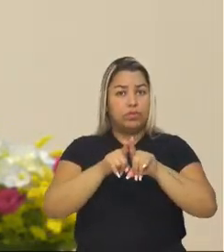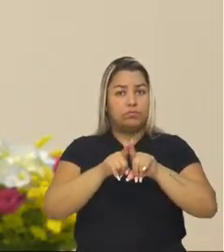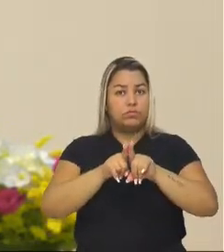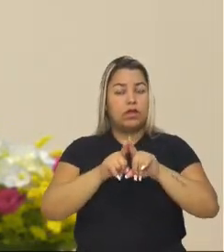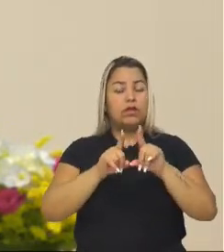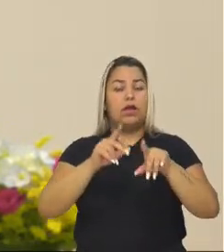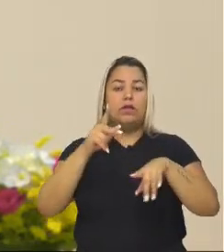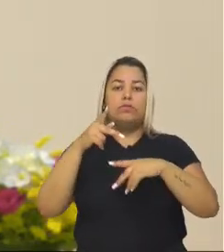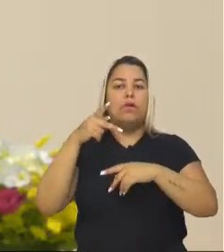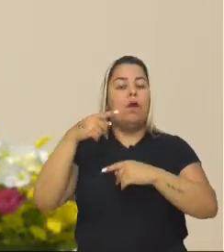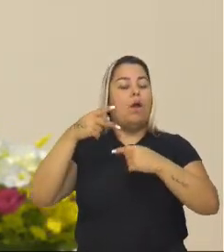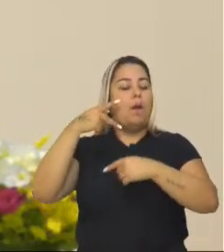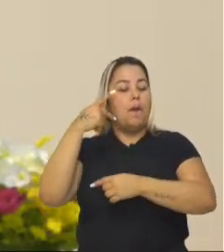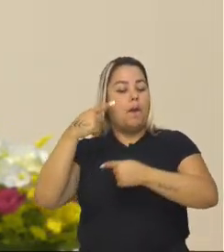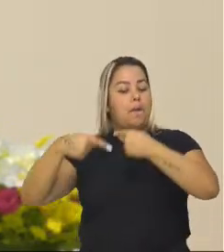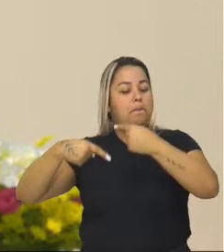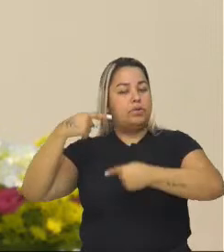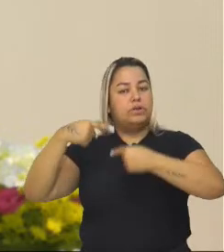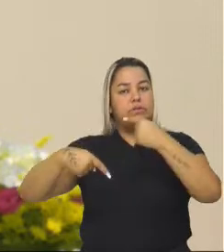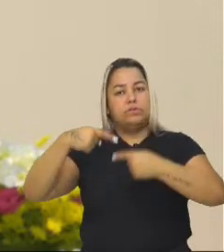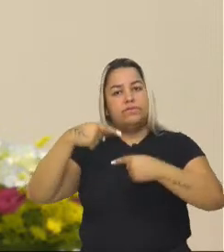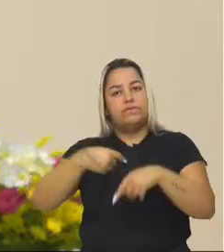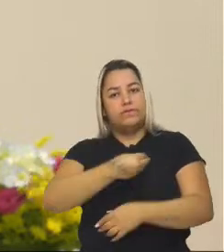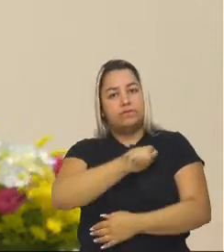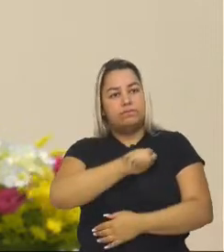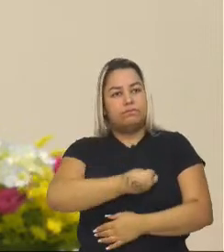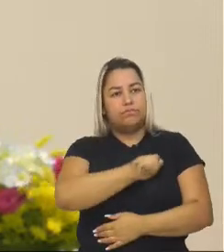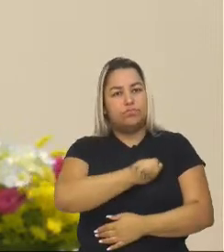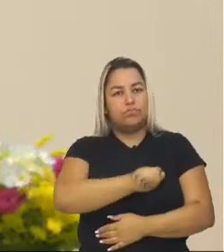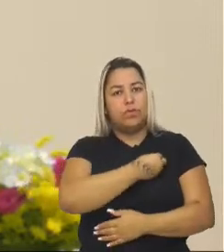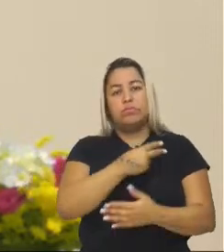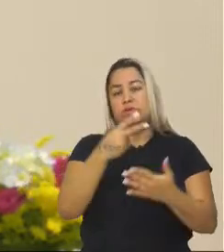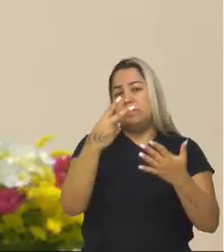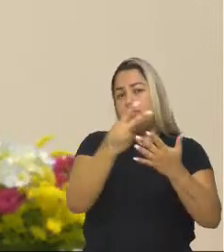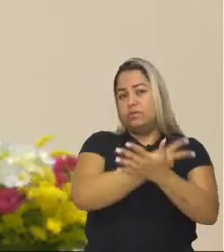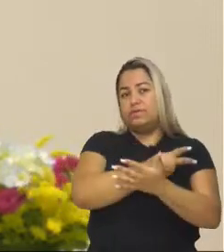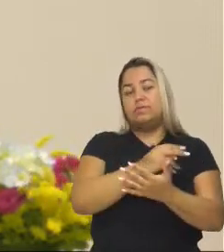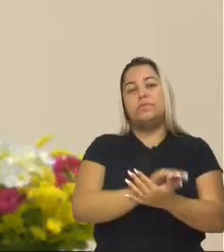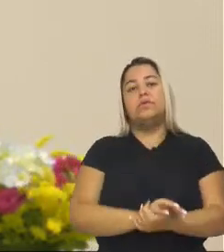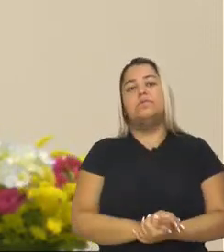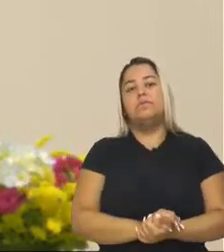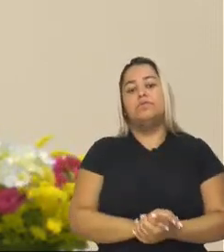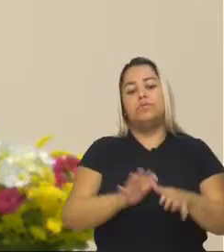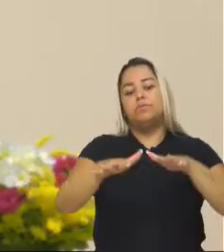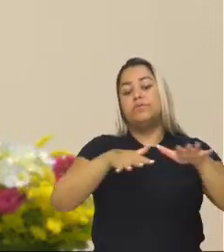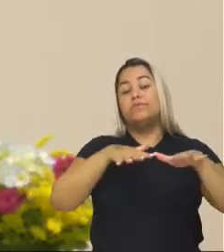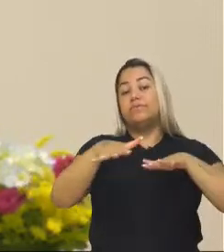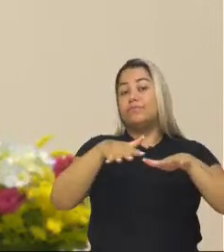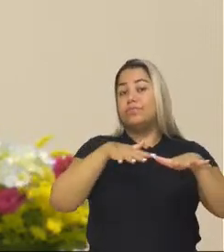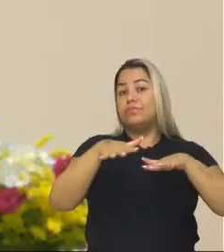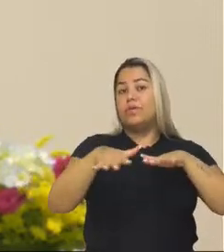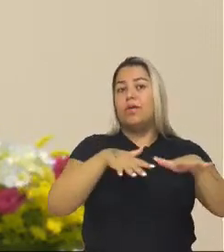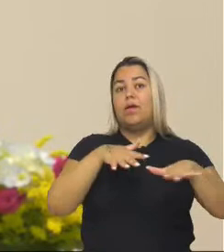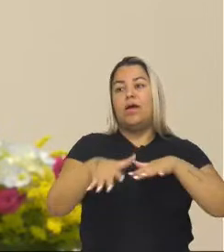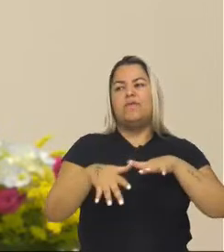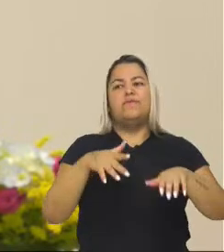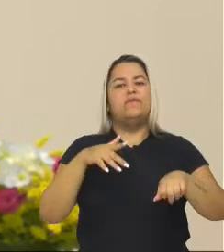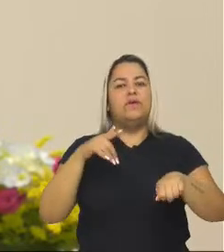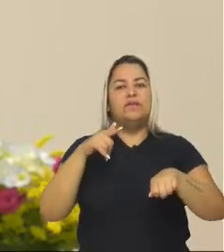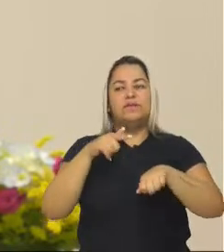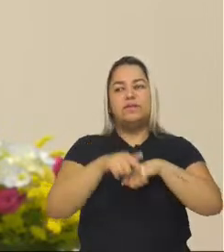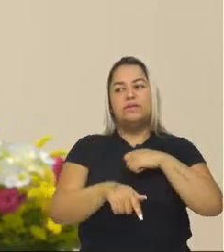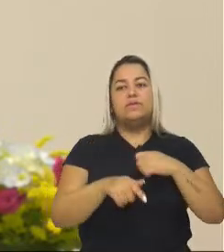político que a gente vem vivenciando, né, de surgimento de movimentos fascistas,